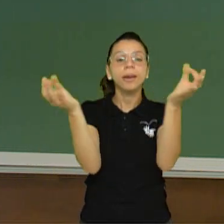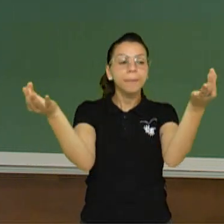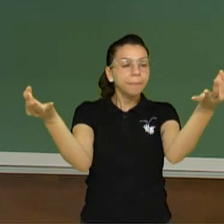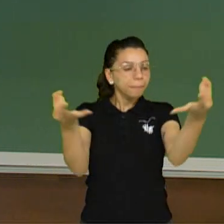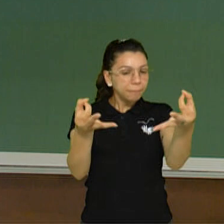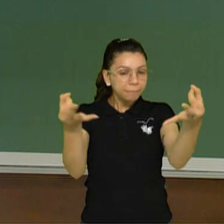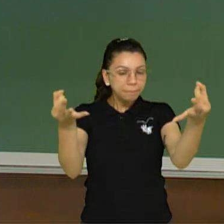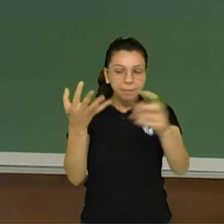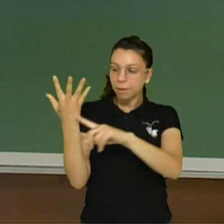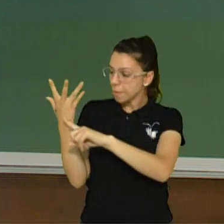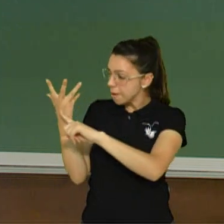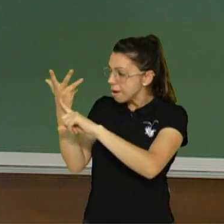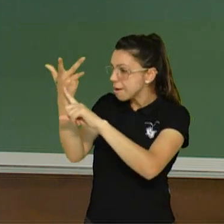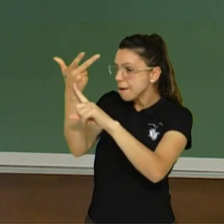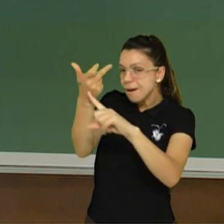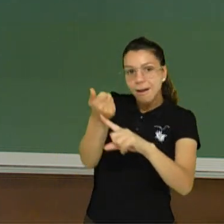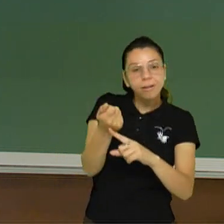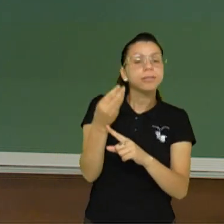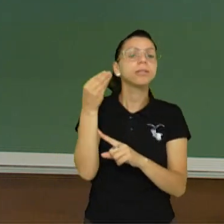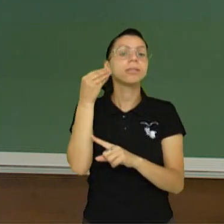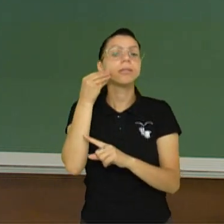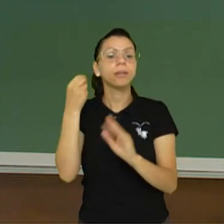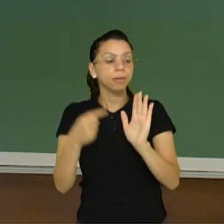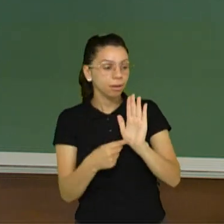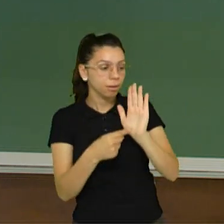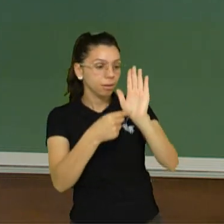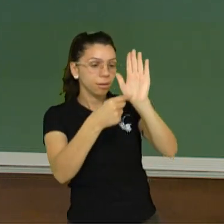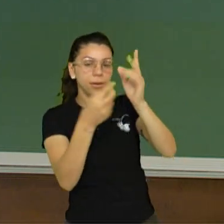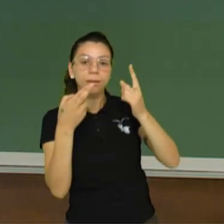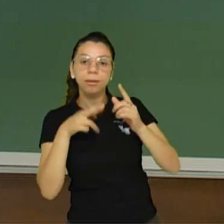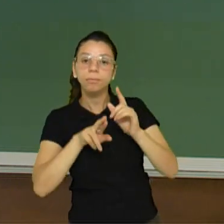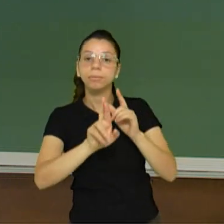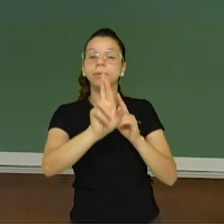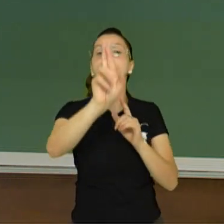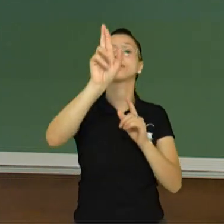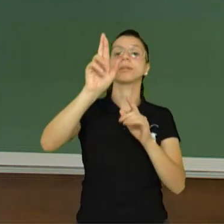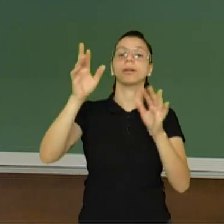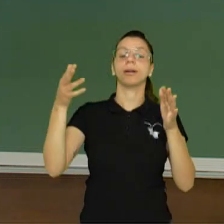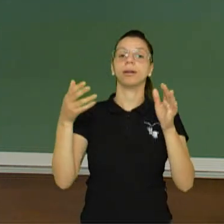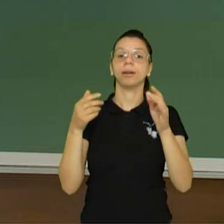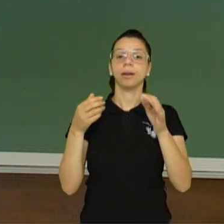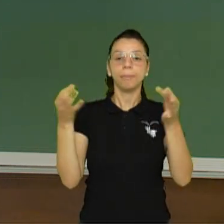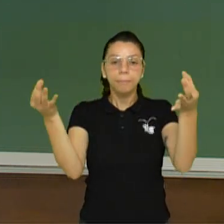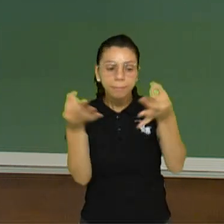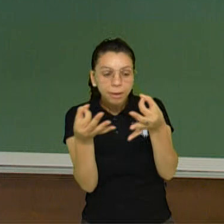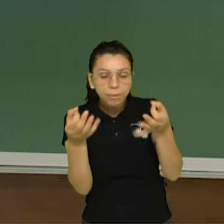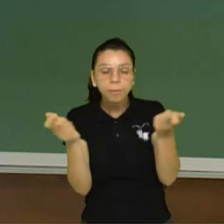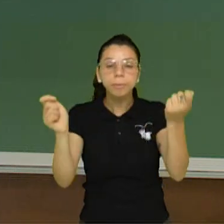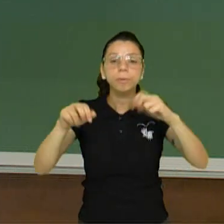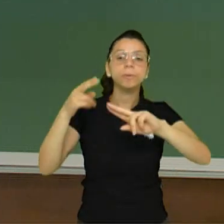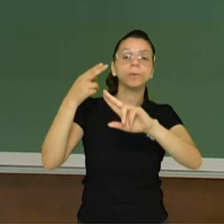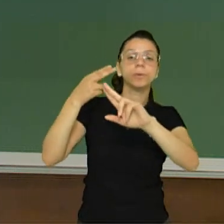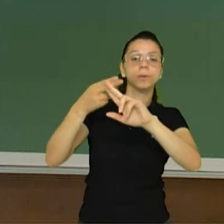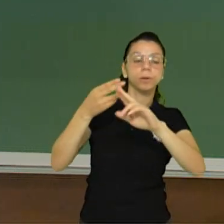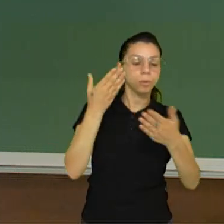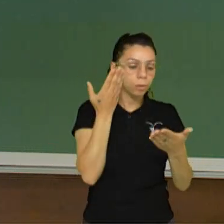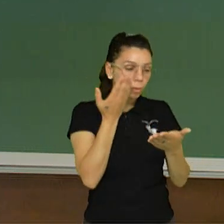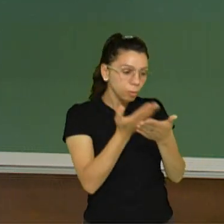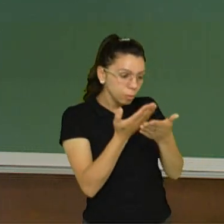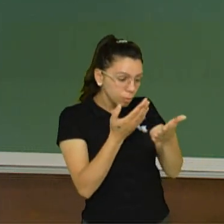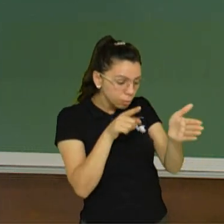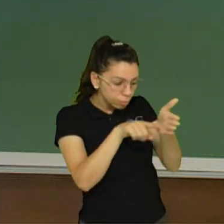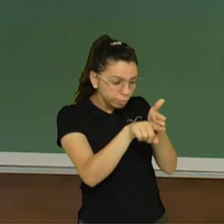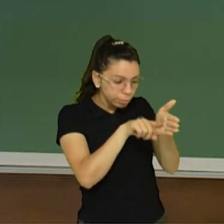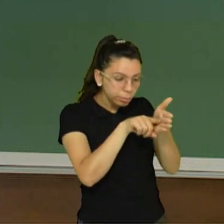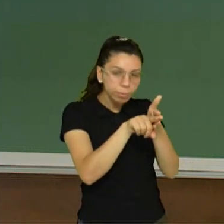tenta representar essa perfeição. Por isso, vai utilizar muito da geometria, de estudos de geometria, de estudos sobre o